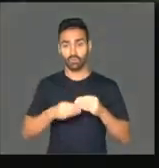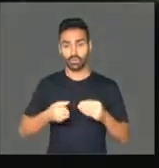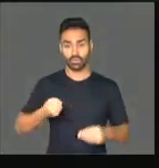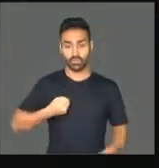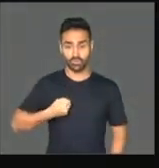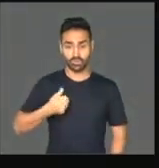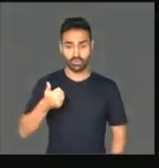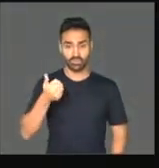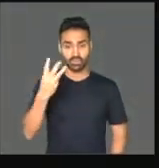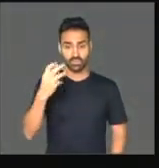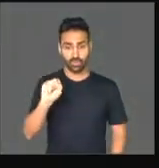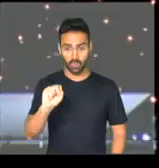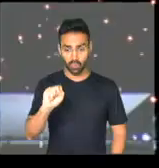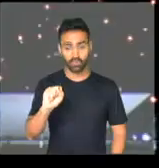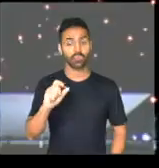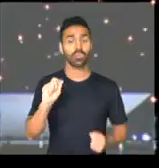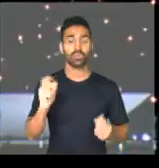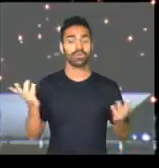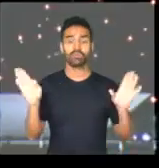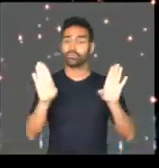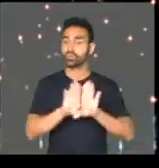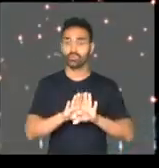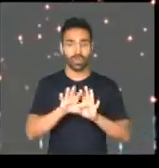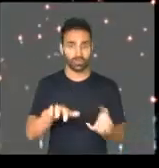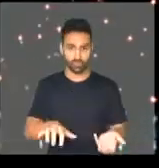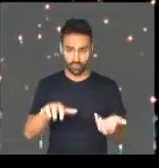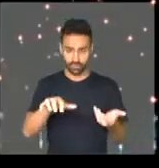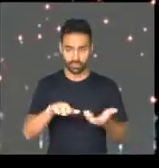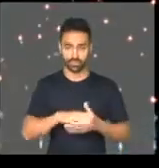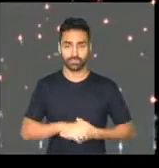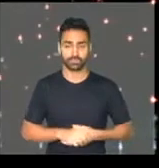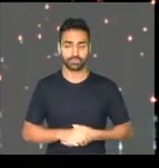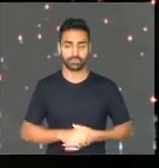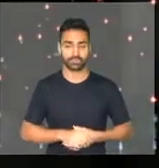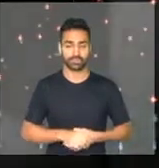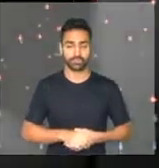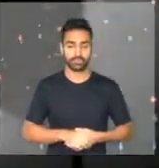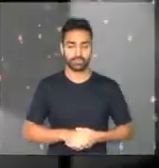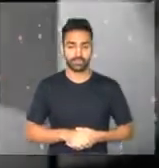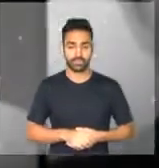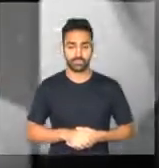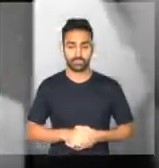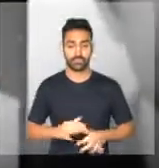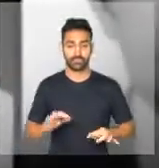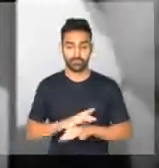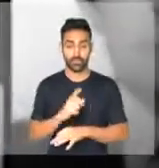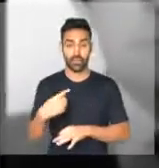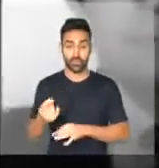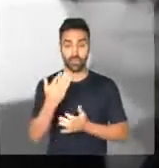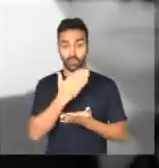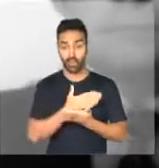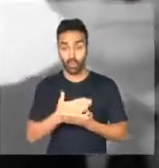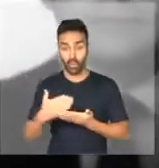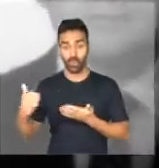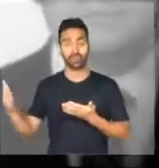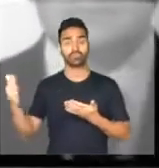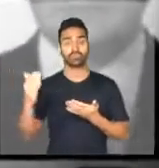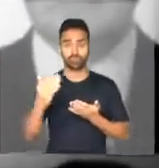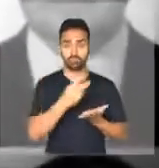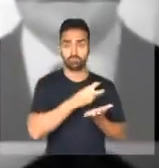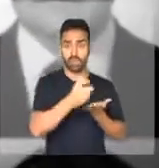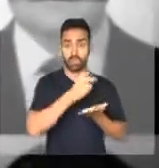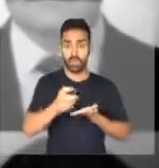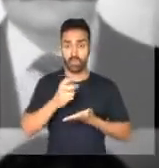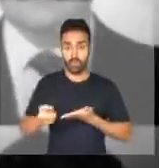que fechava por tempo indeterminado o Congresso. Logo em seguida, começaram as cassações pelo